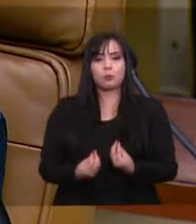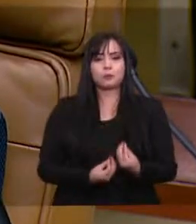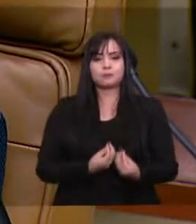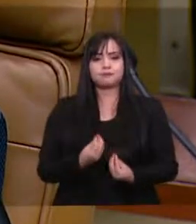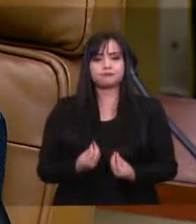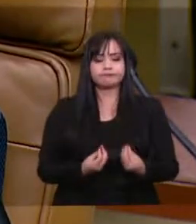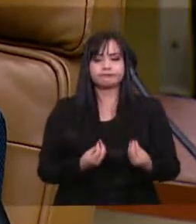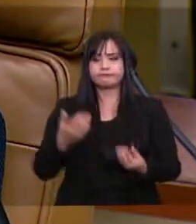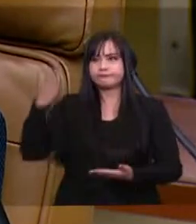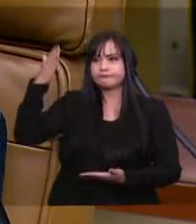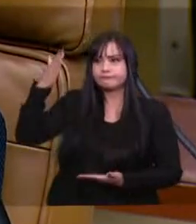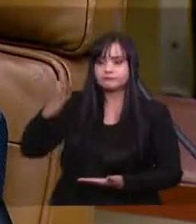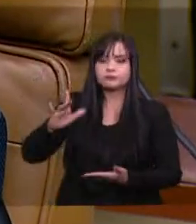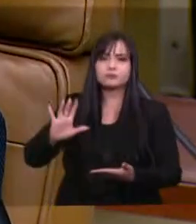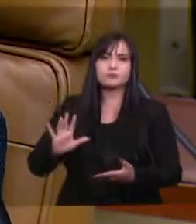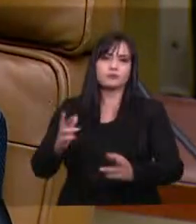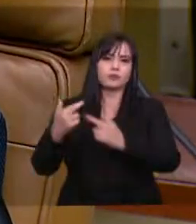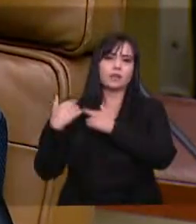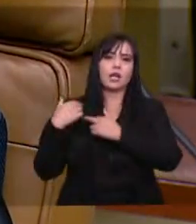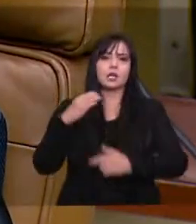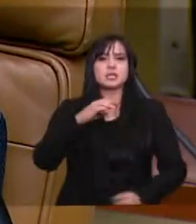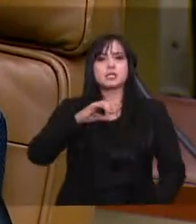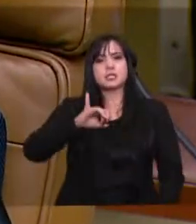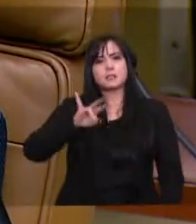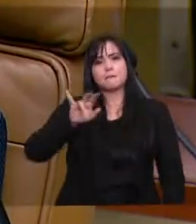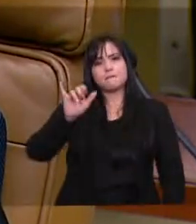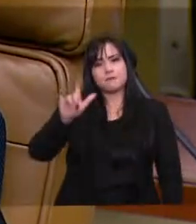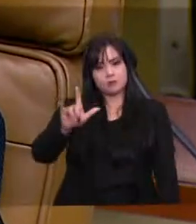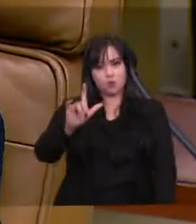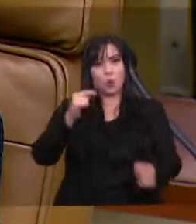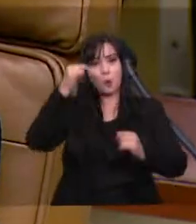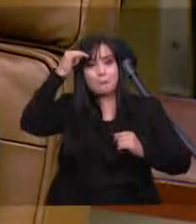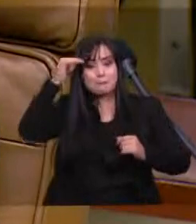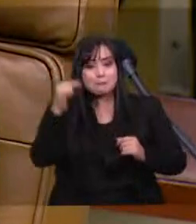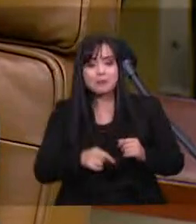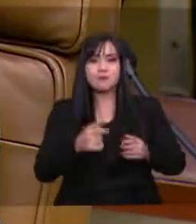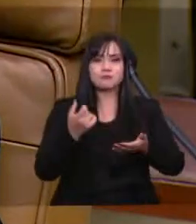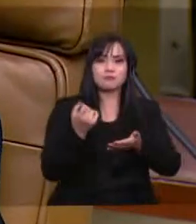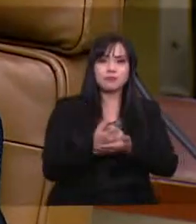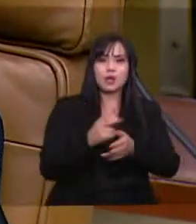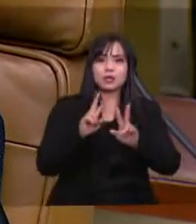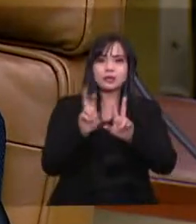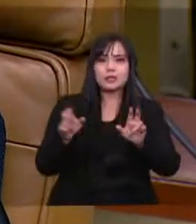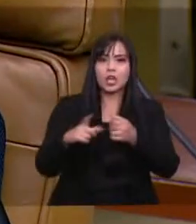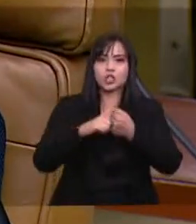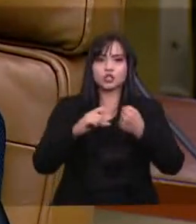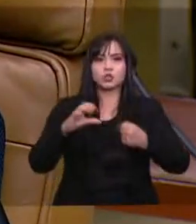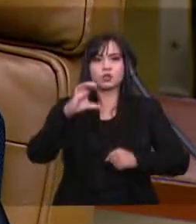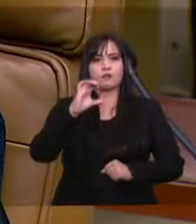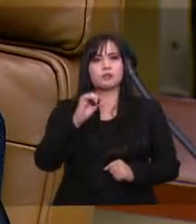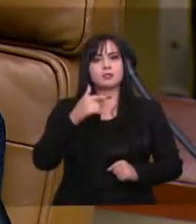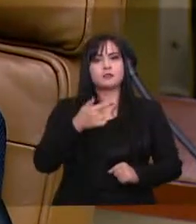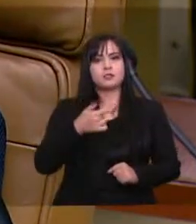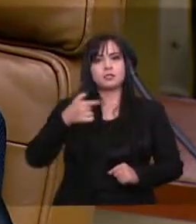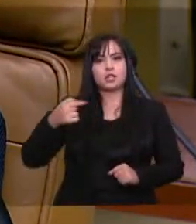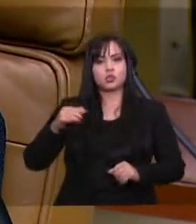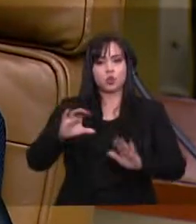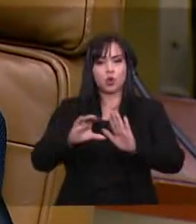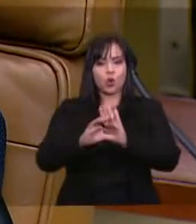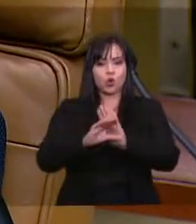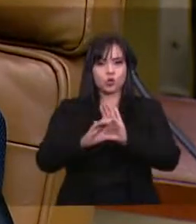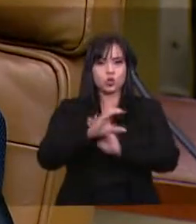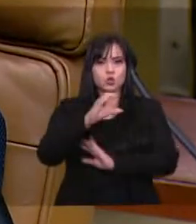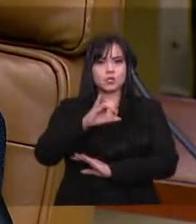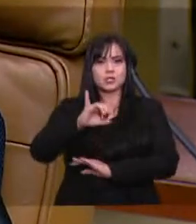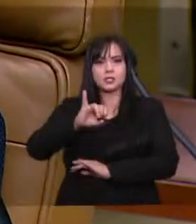pressupostos da responsabilidade civil que nos obriga o dever de indenizar nos termos do artigo 927 do Código Civil